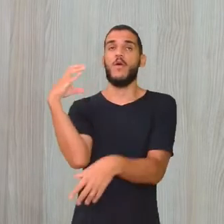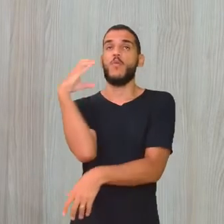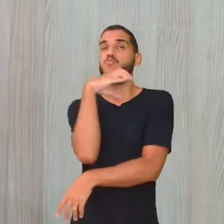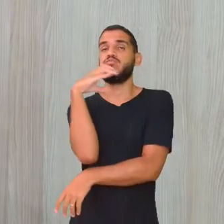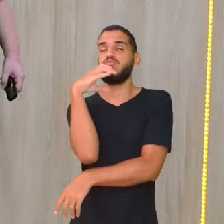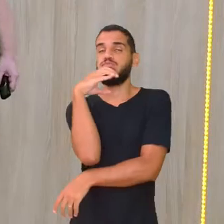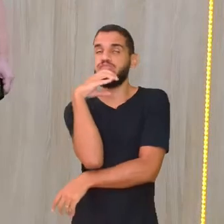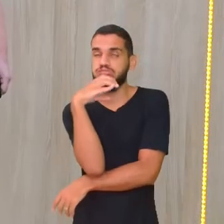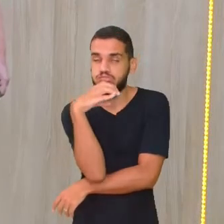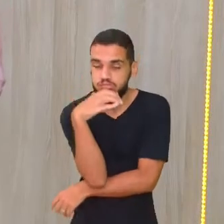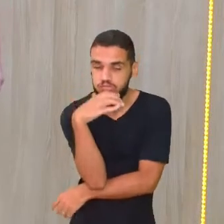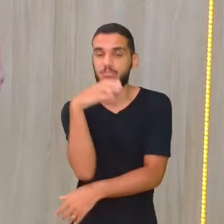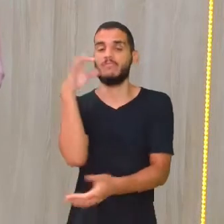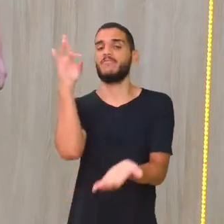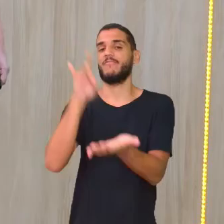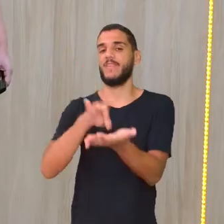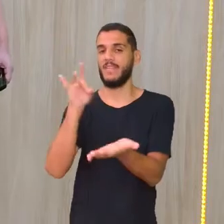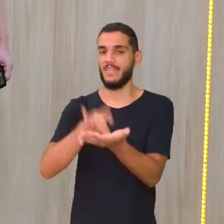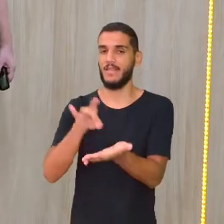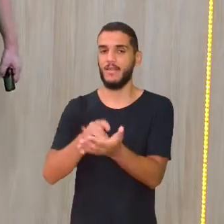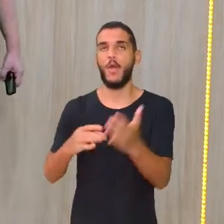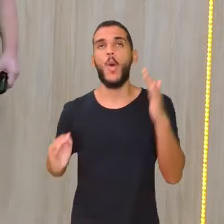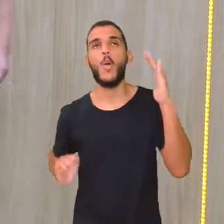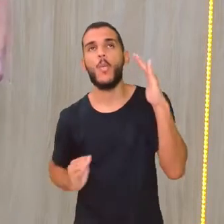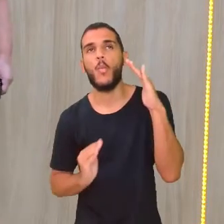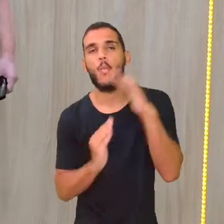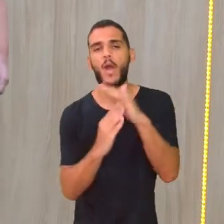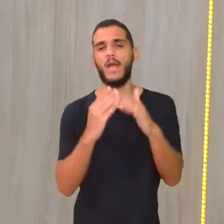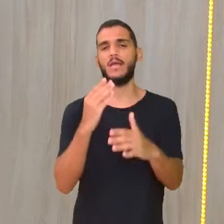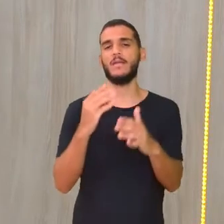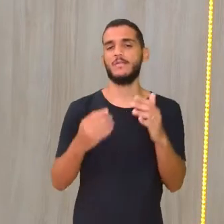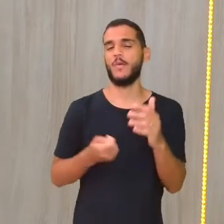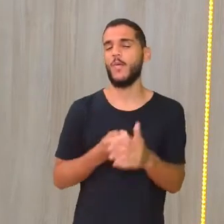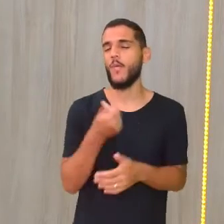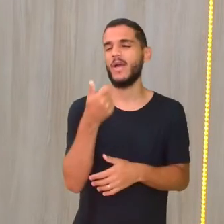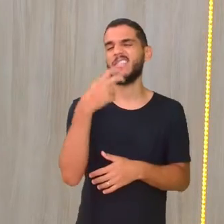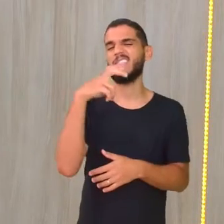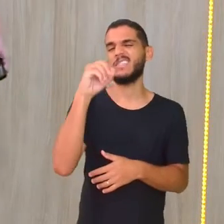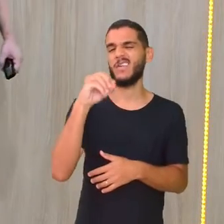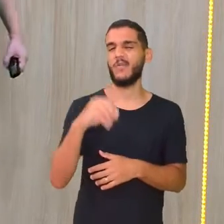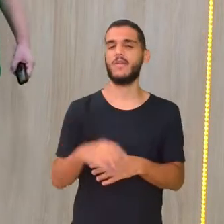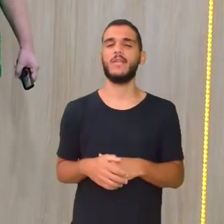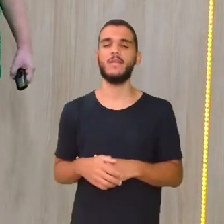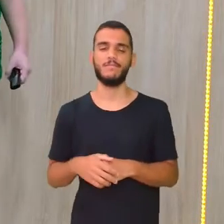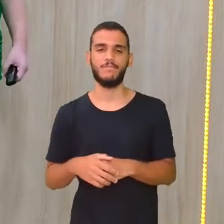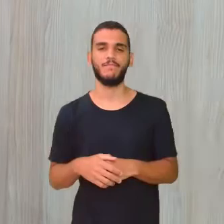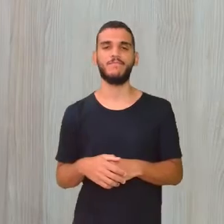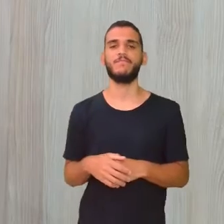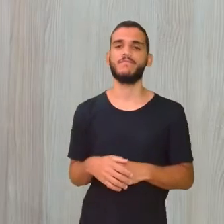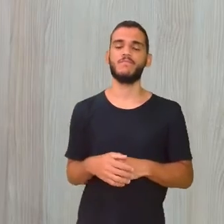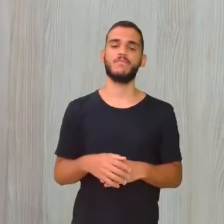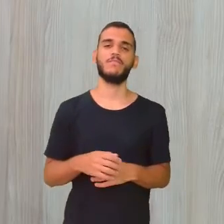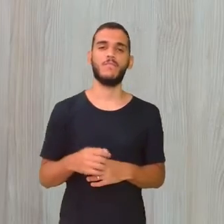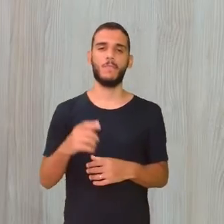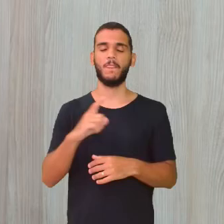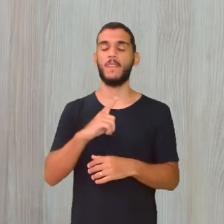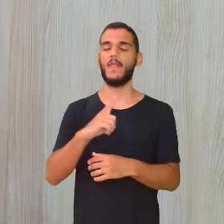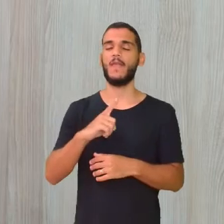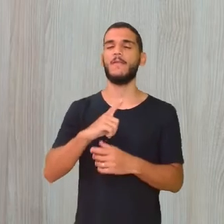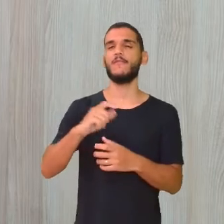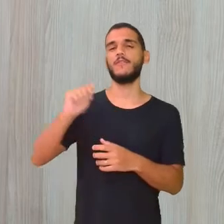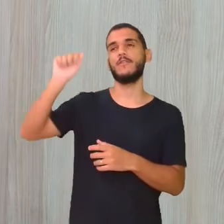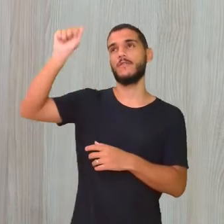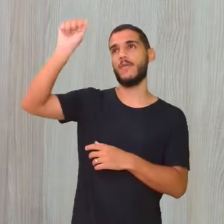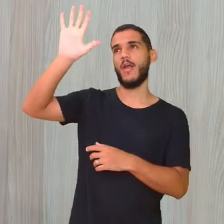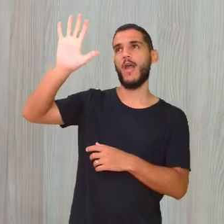nisso, vai para 50 quase. Chegando ali no nosso queridíssimo continente, puxando para o continente